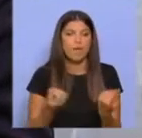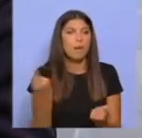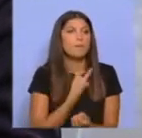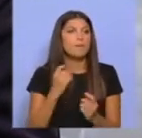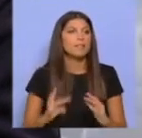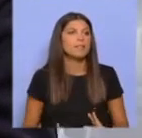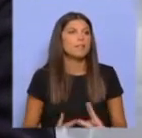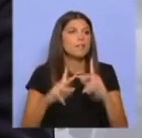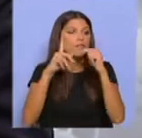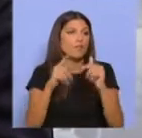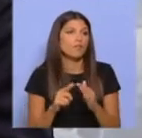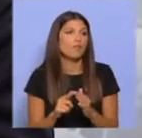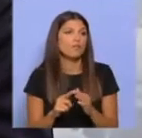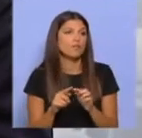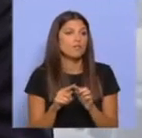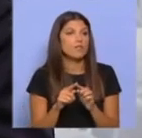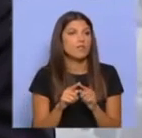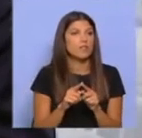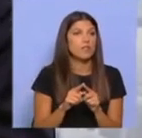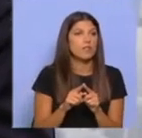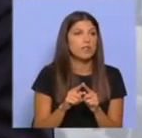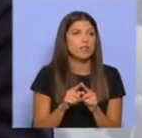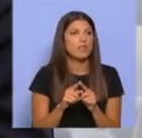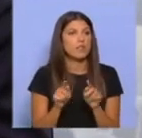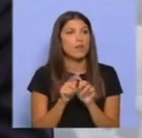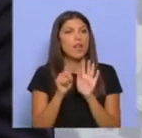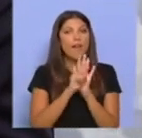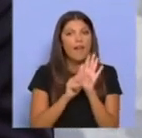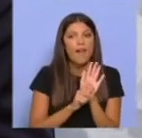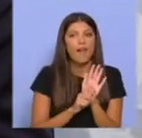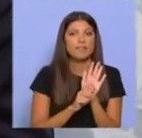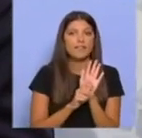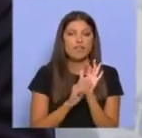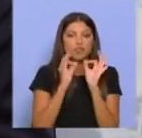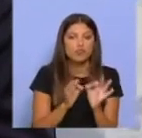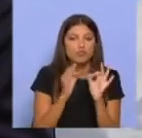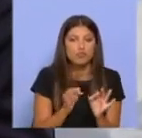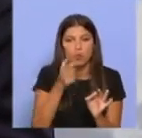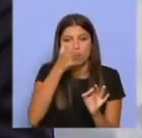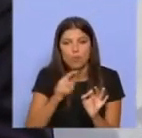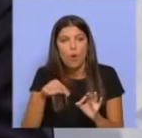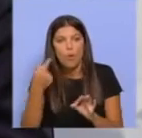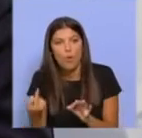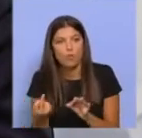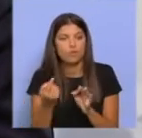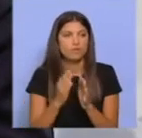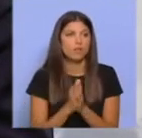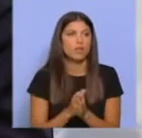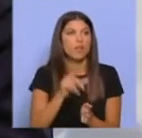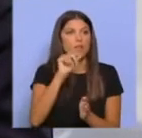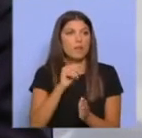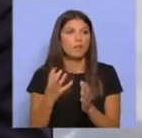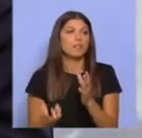nossas limitações, os nossos erros, esta ética de cuidado mútuo. Por outro lado, que possamos desenvolver modelos novos